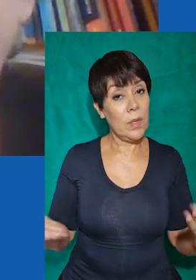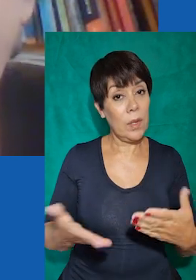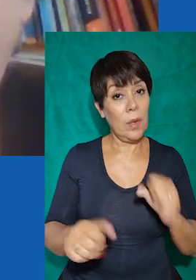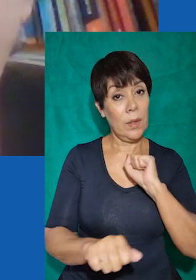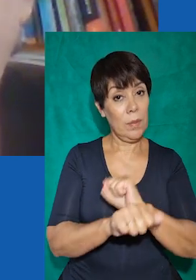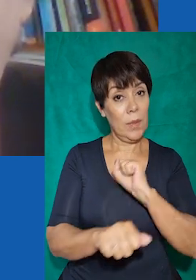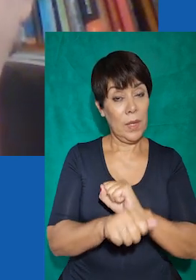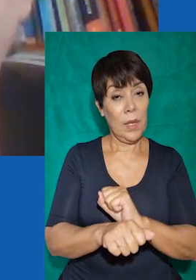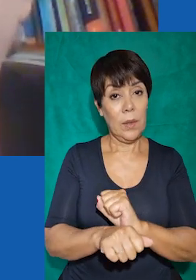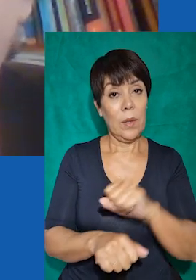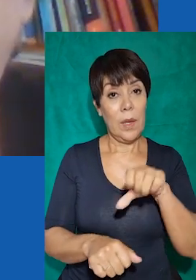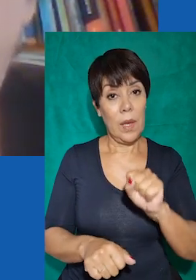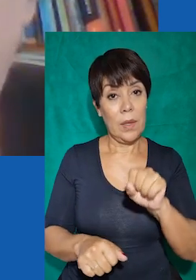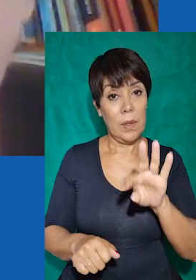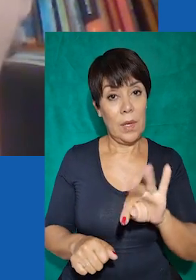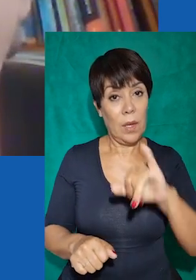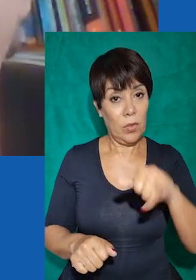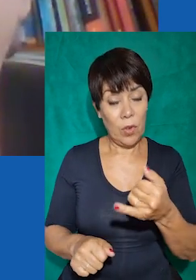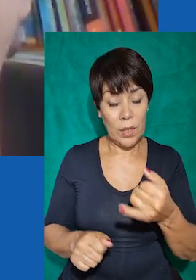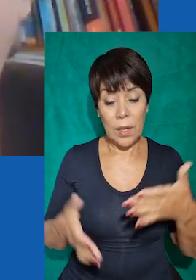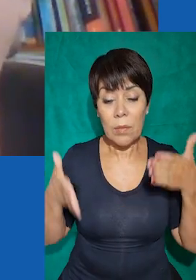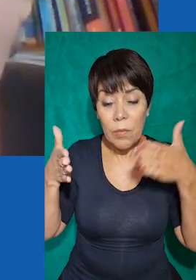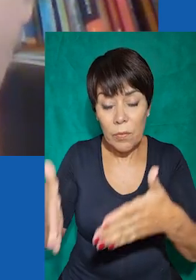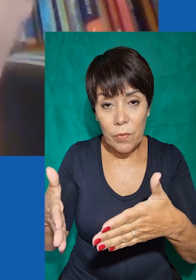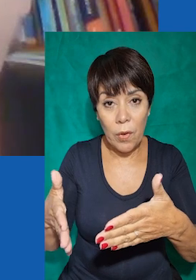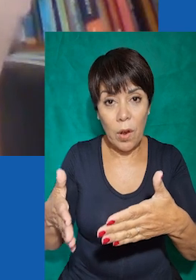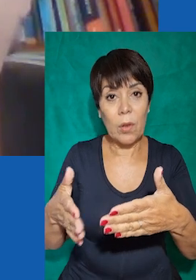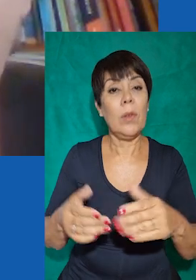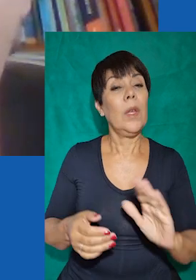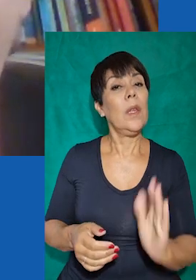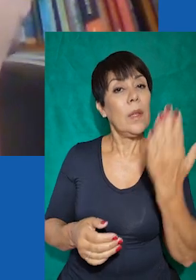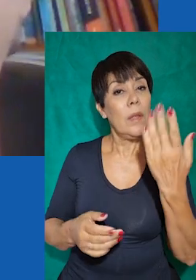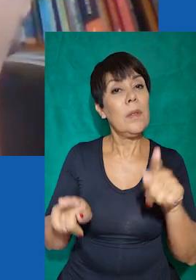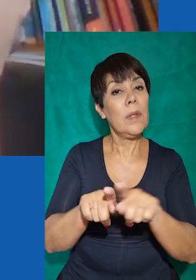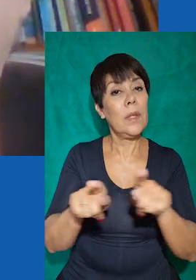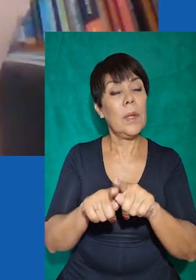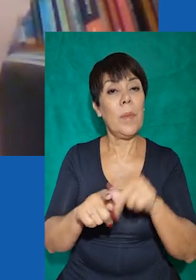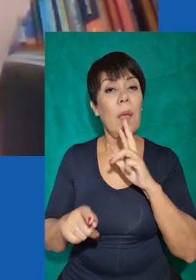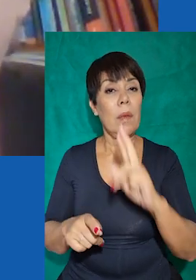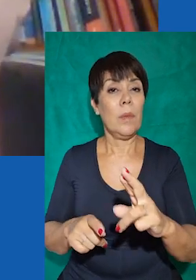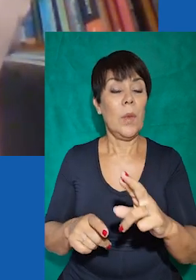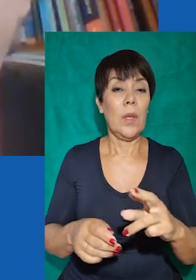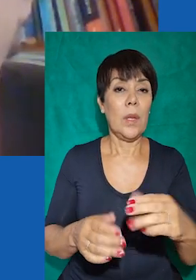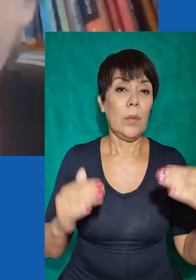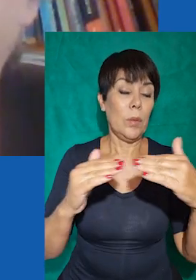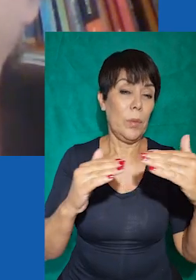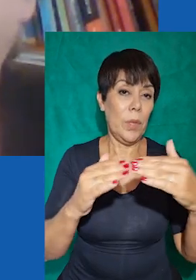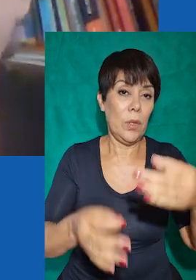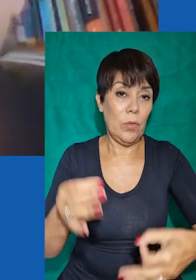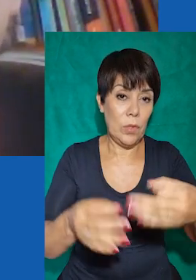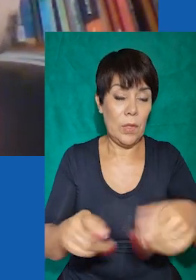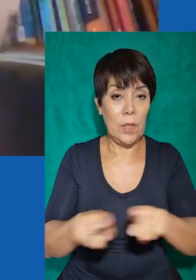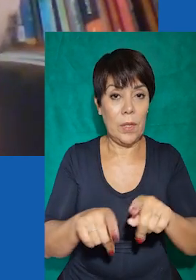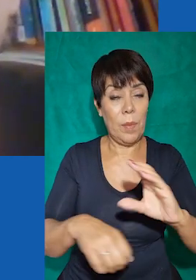aguardando que o Supremo olhe para essa matéria e decida essa matéria, né? Conforme a justiça e